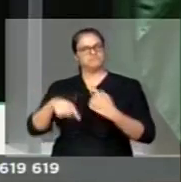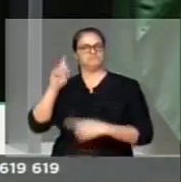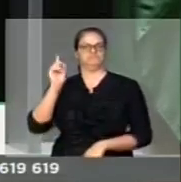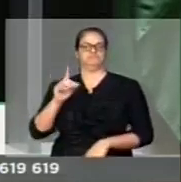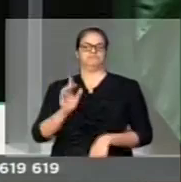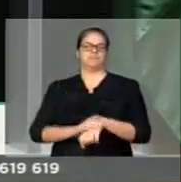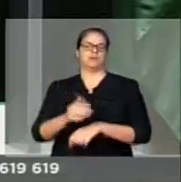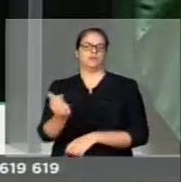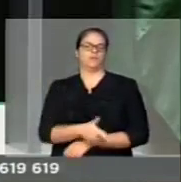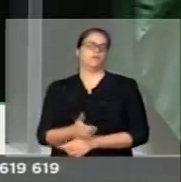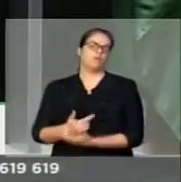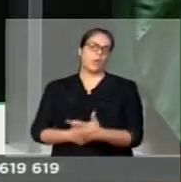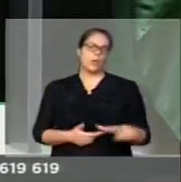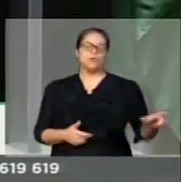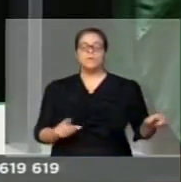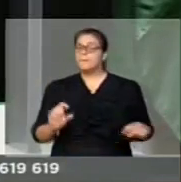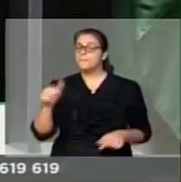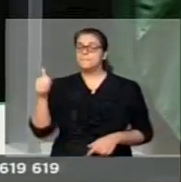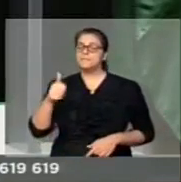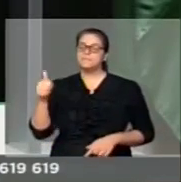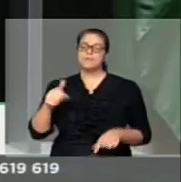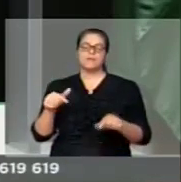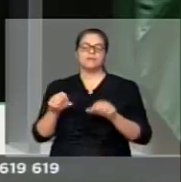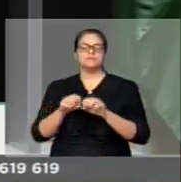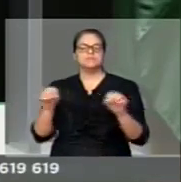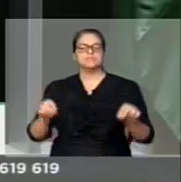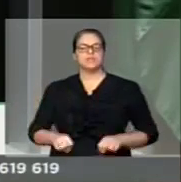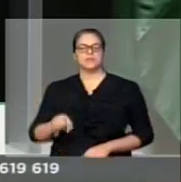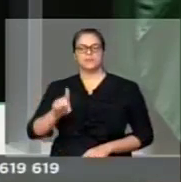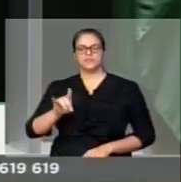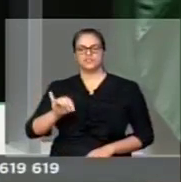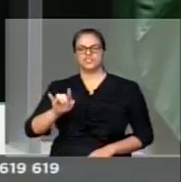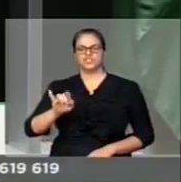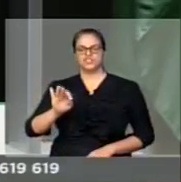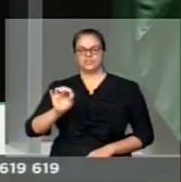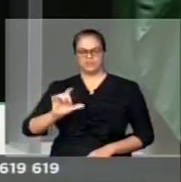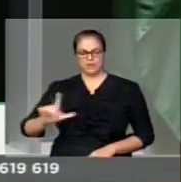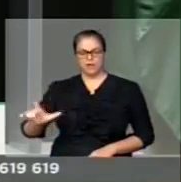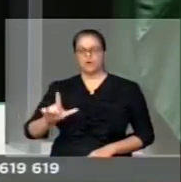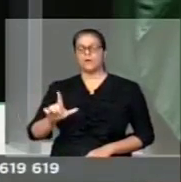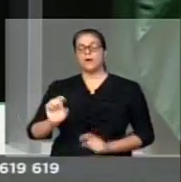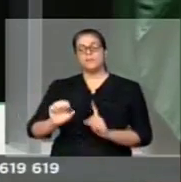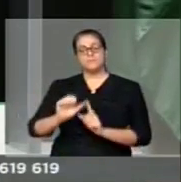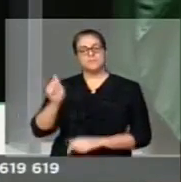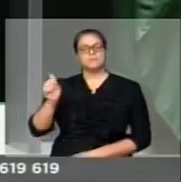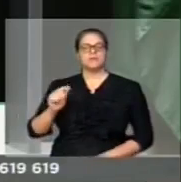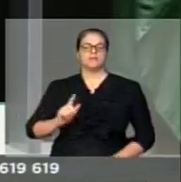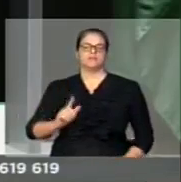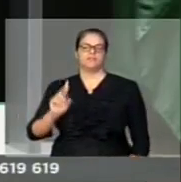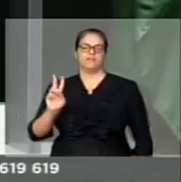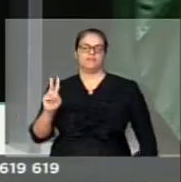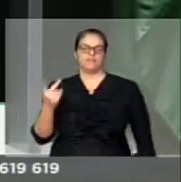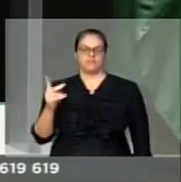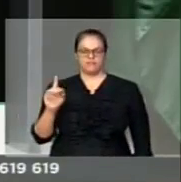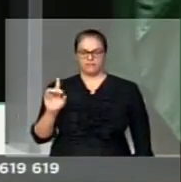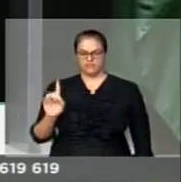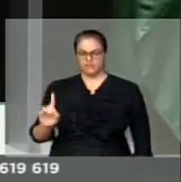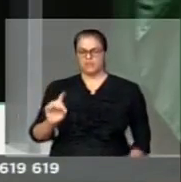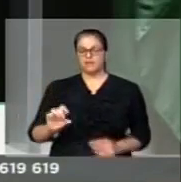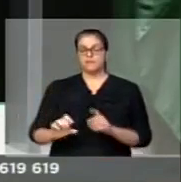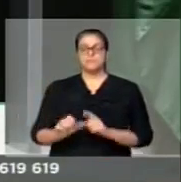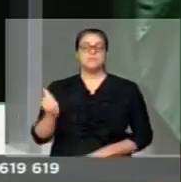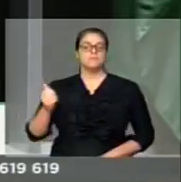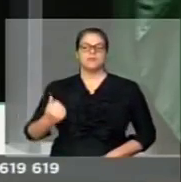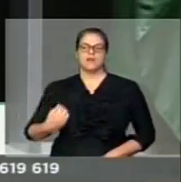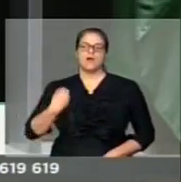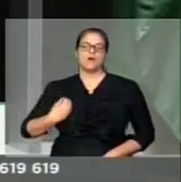o sistema digital no Piauí, a primeira a transmitir em HD, a primeira a realizar uma transmissão ao vivo